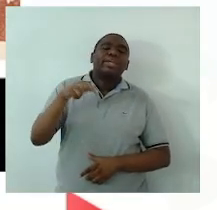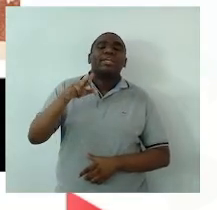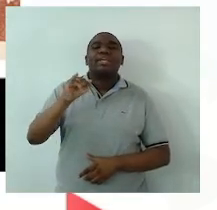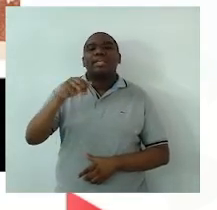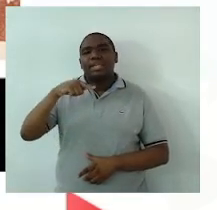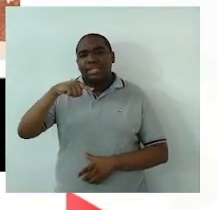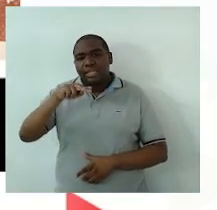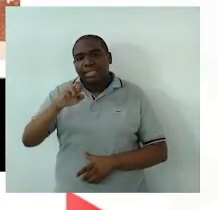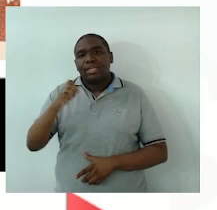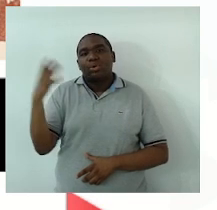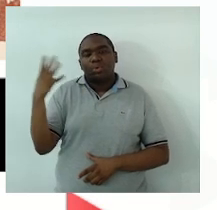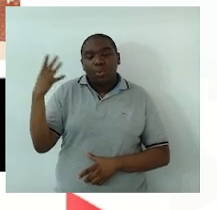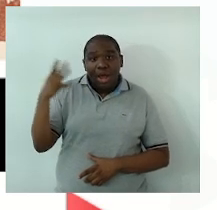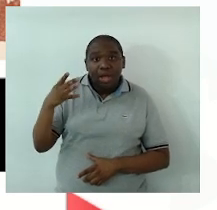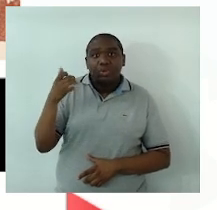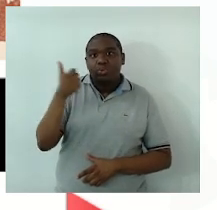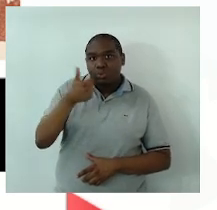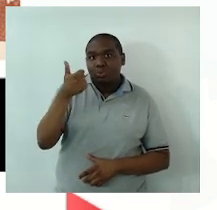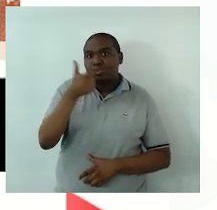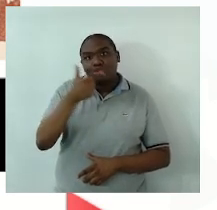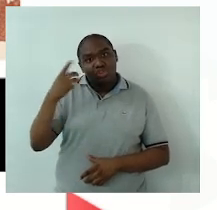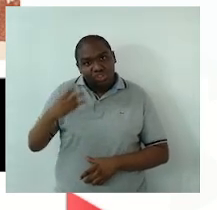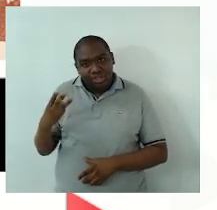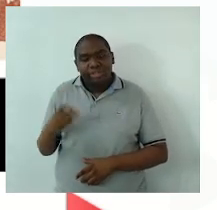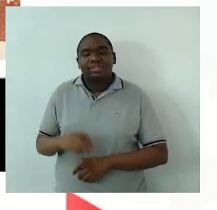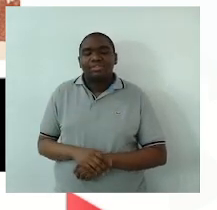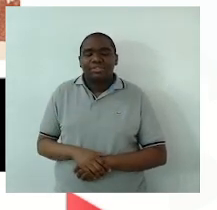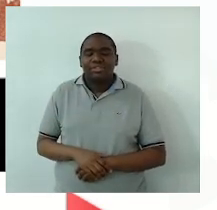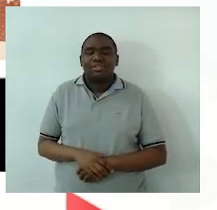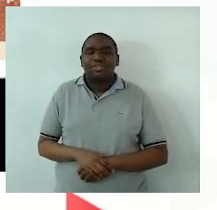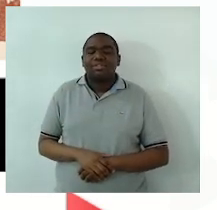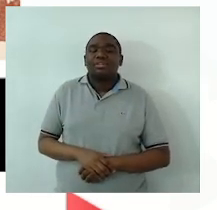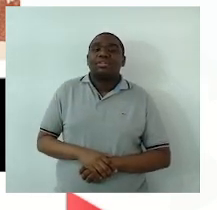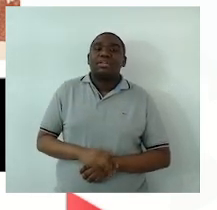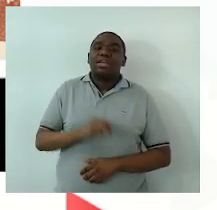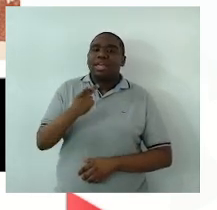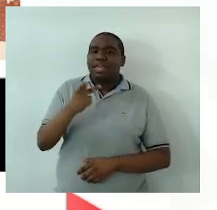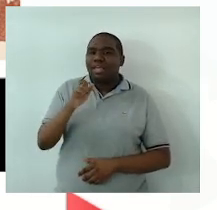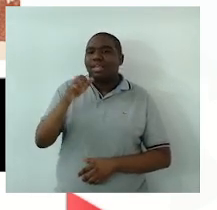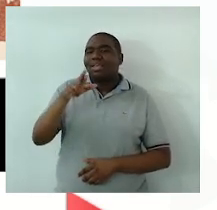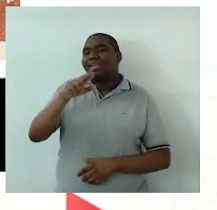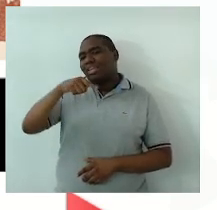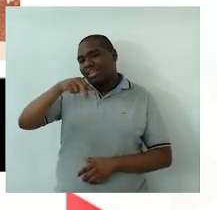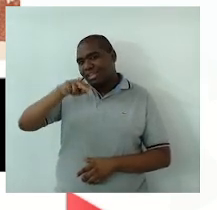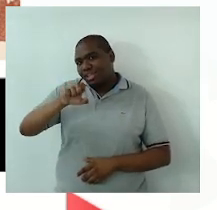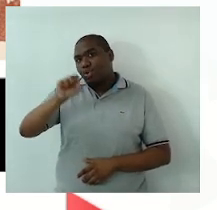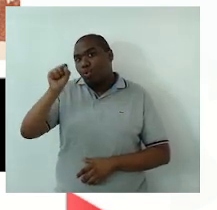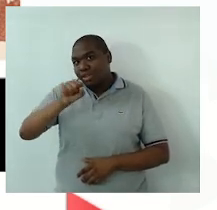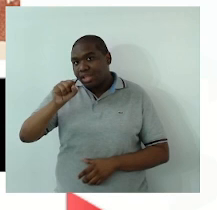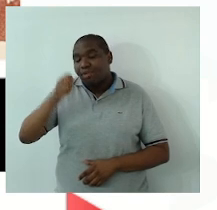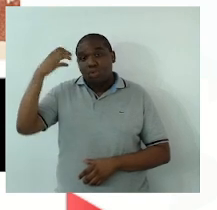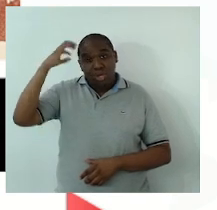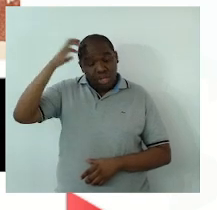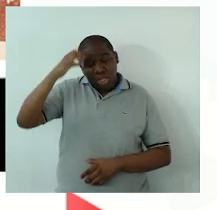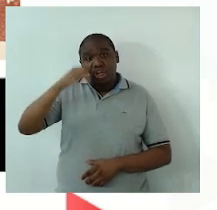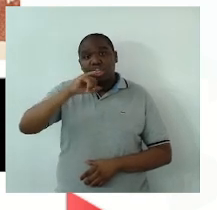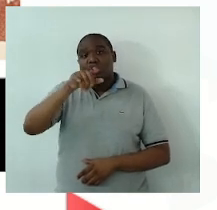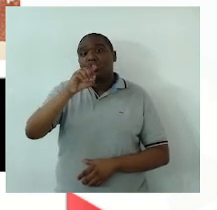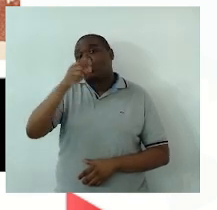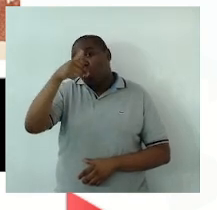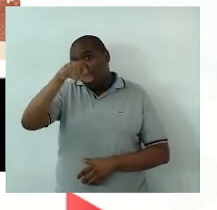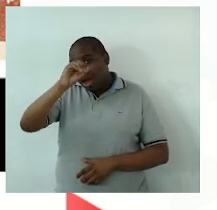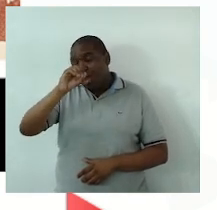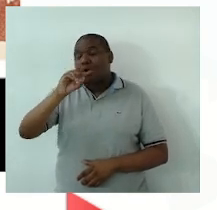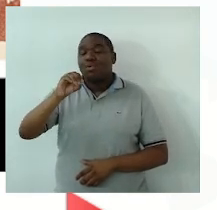Henrique VI, parte 1, 2 e 3, né? Henrique VIII, Rei João e Eduardo III, né? São os